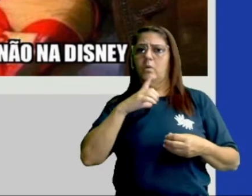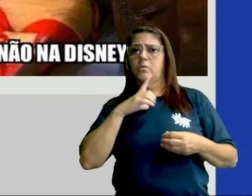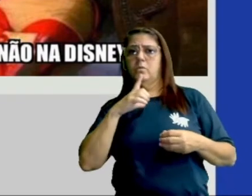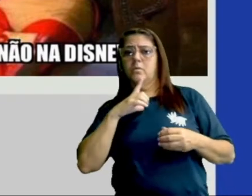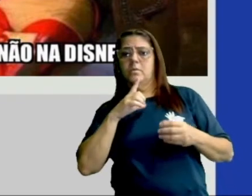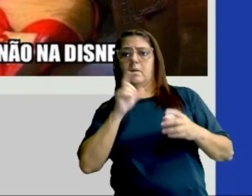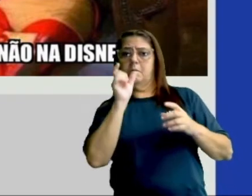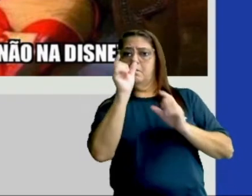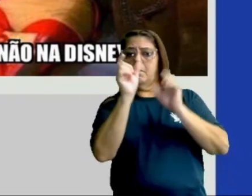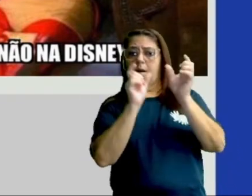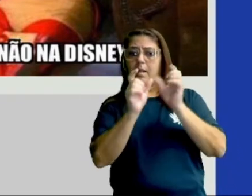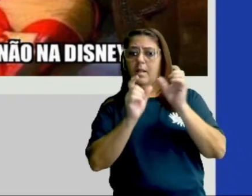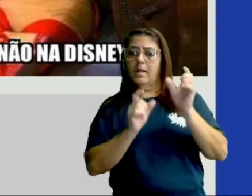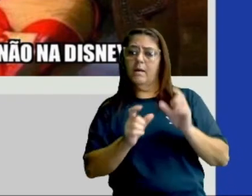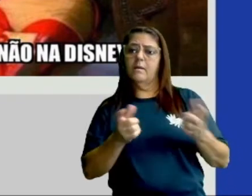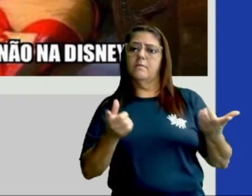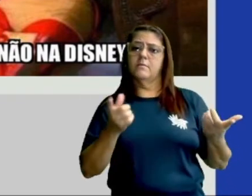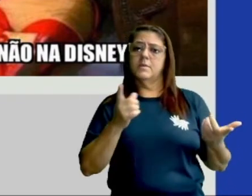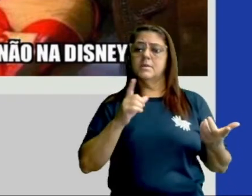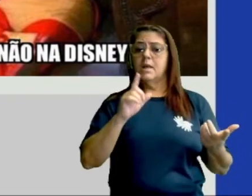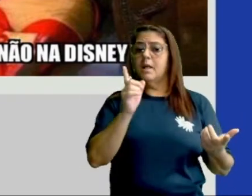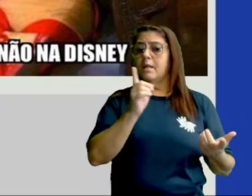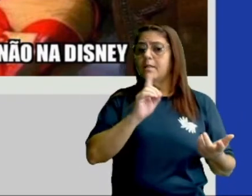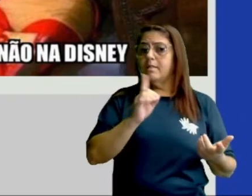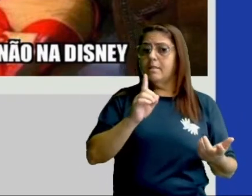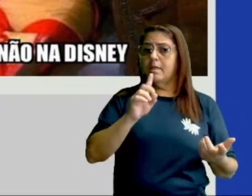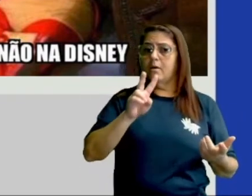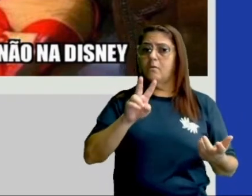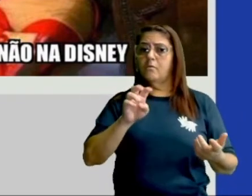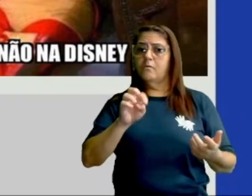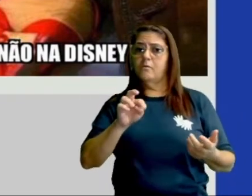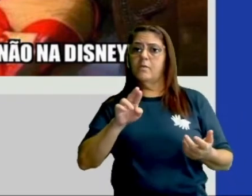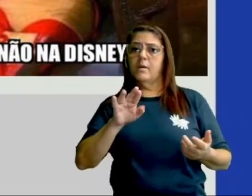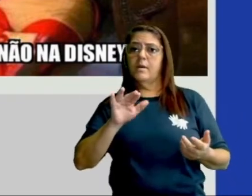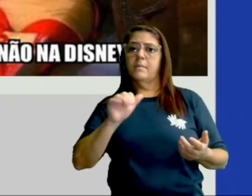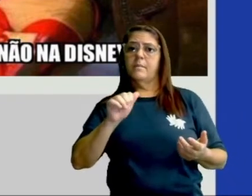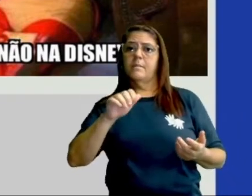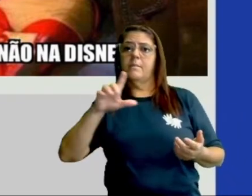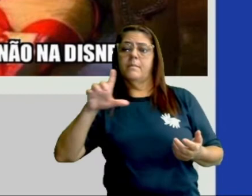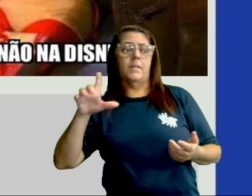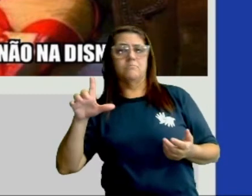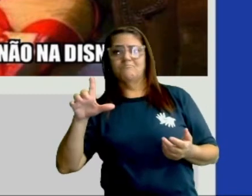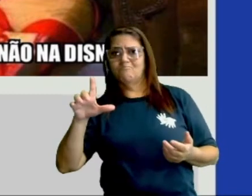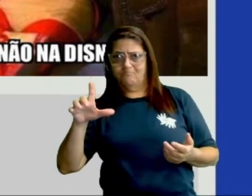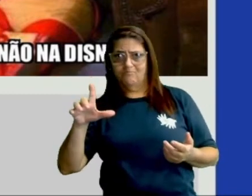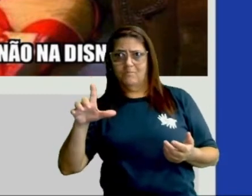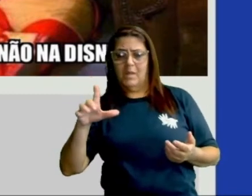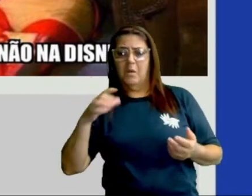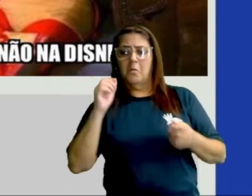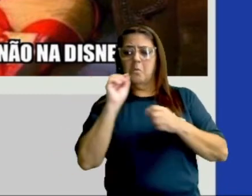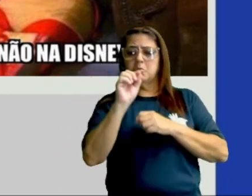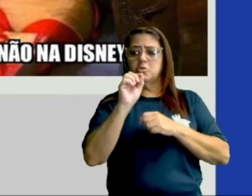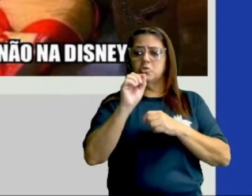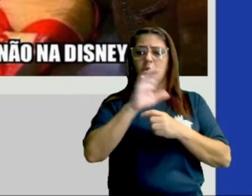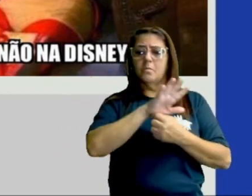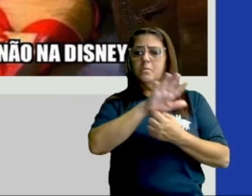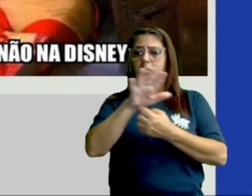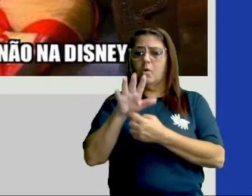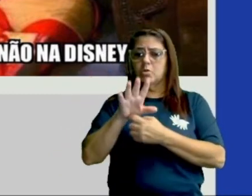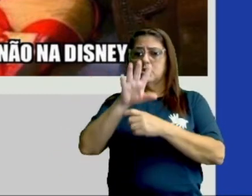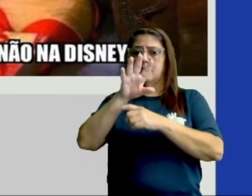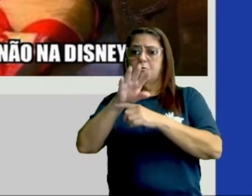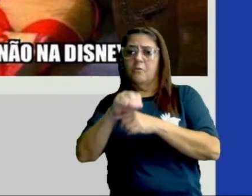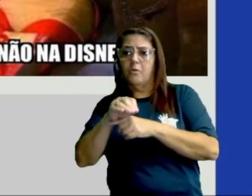aí palavras. E o não verbal? Quando existe aí apenas a informação através de uma